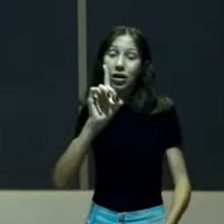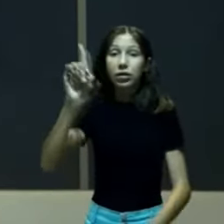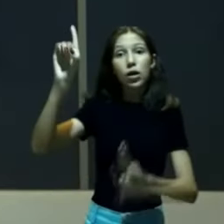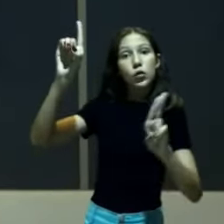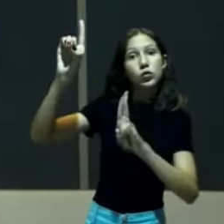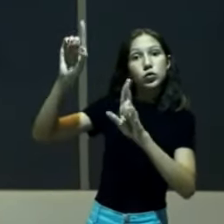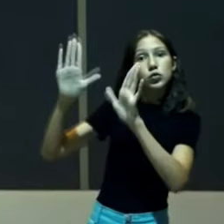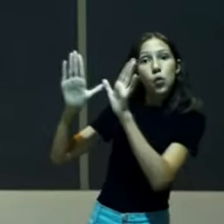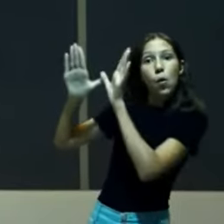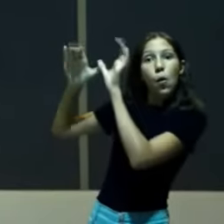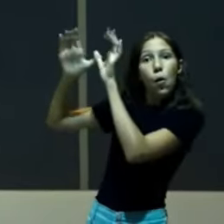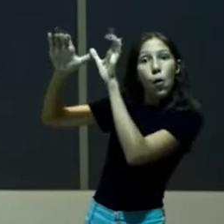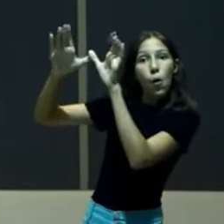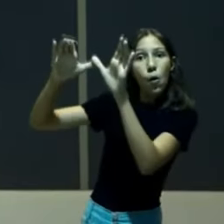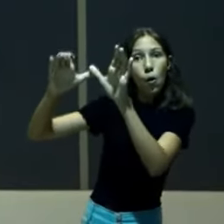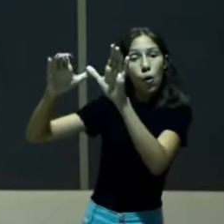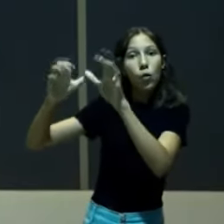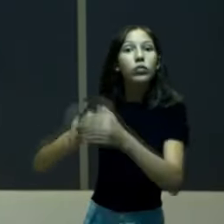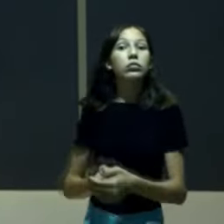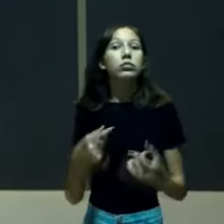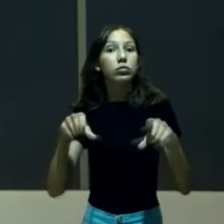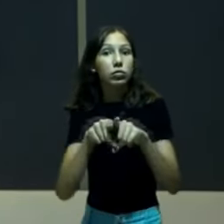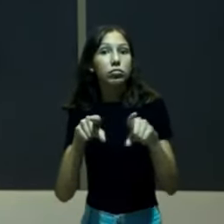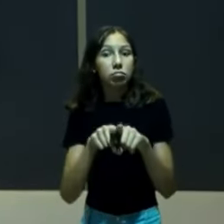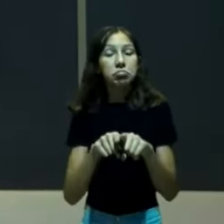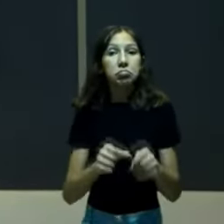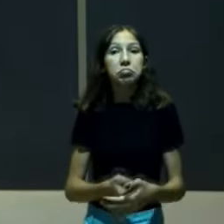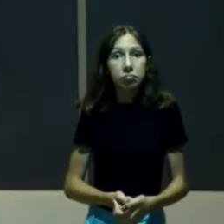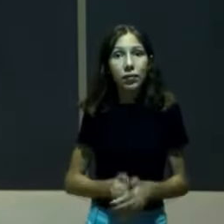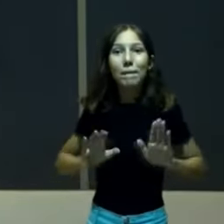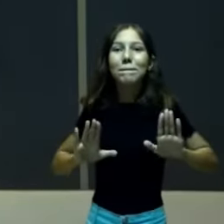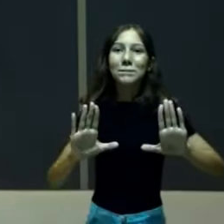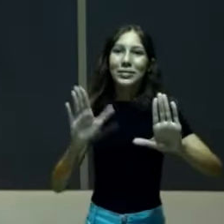falou através até de uma jumenta. Mas eu sei que hoje